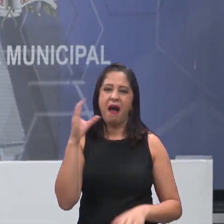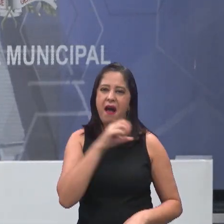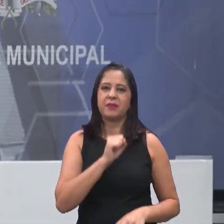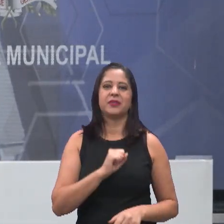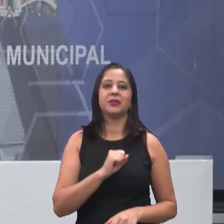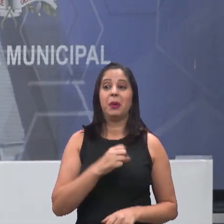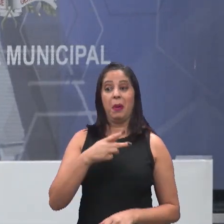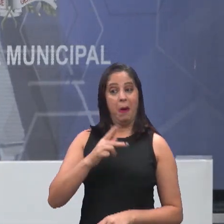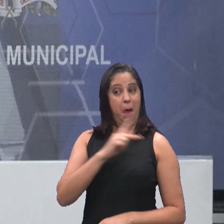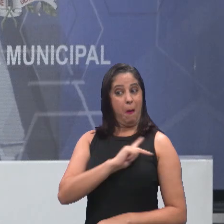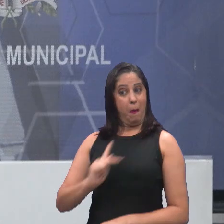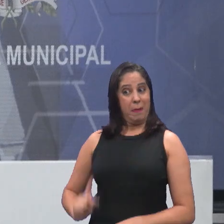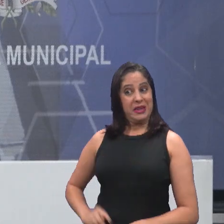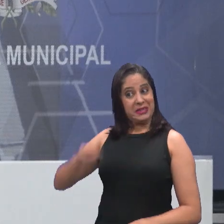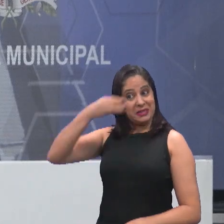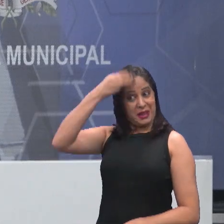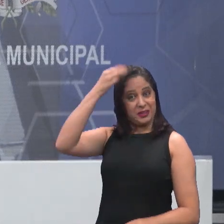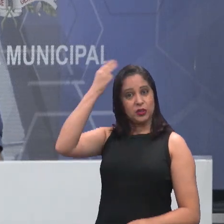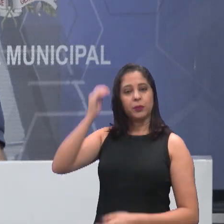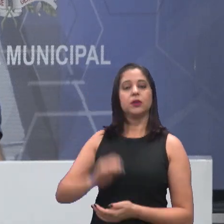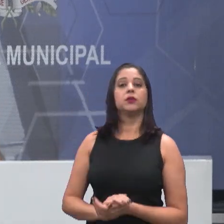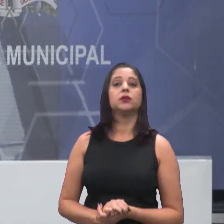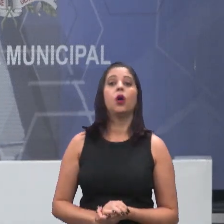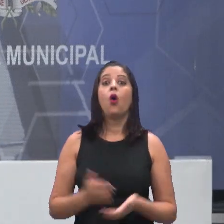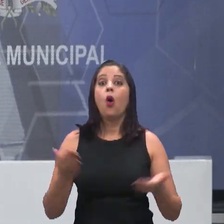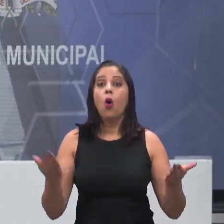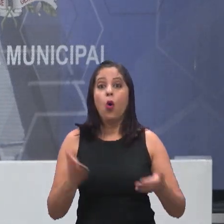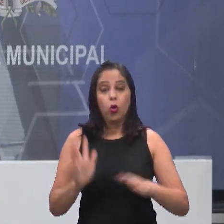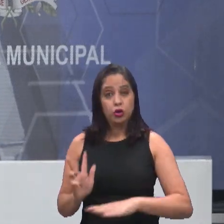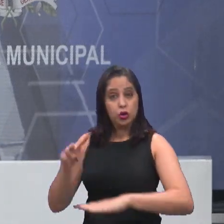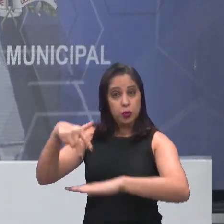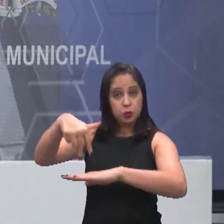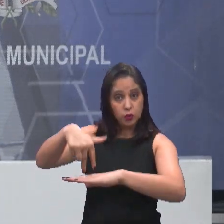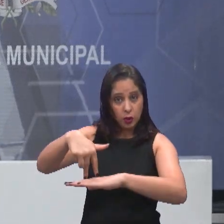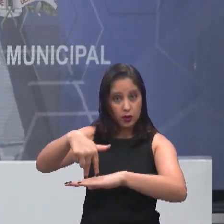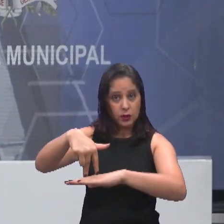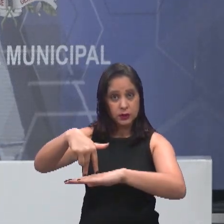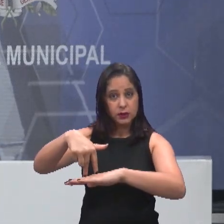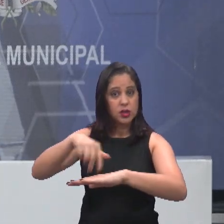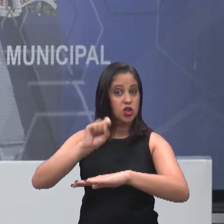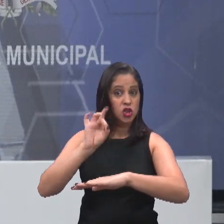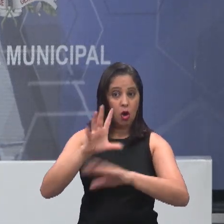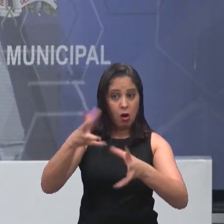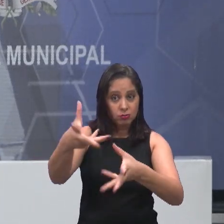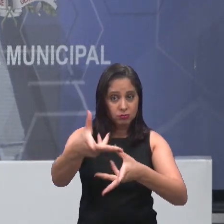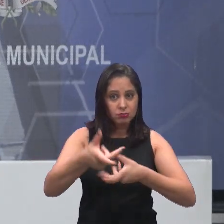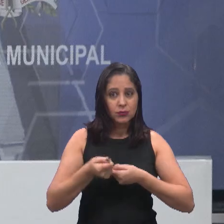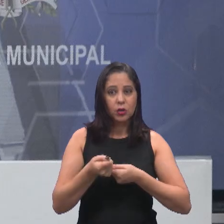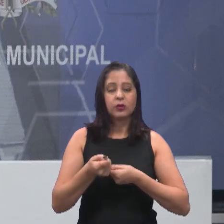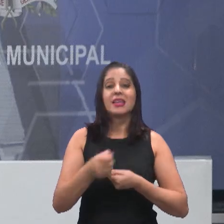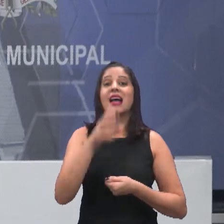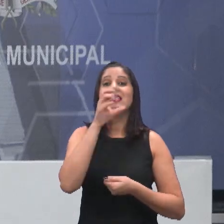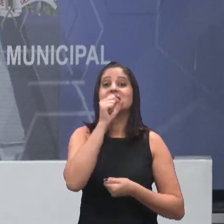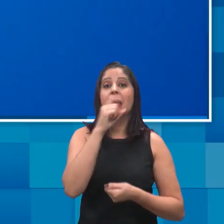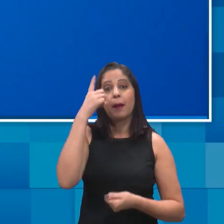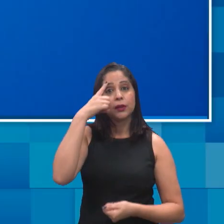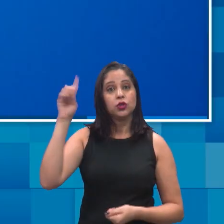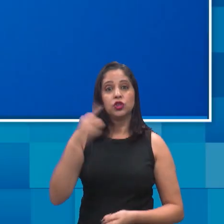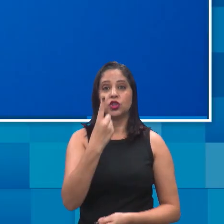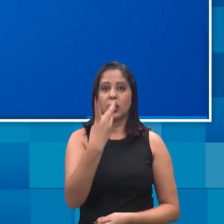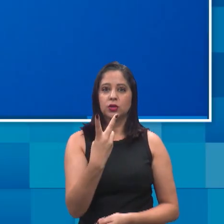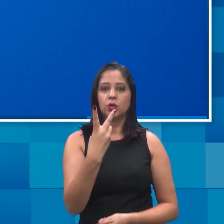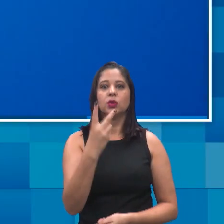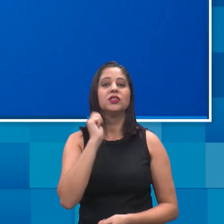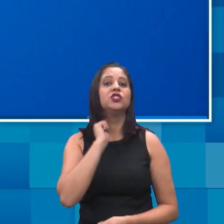Milton. Hoje eu vim só reforçar o convite, o grande dia está chegando, neste sábado, dia 12 de abril,